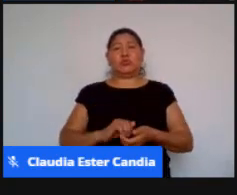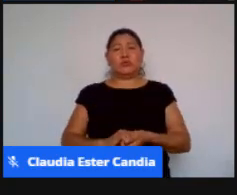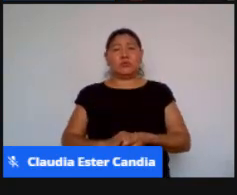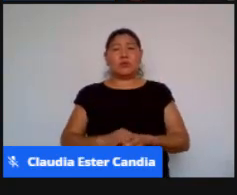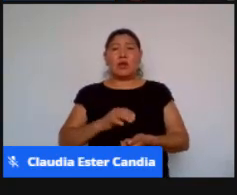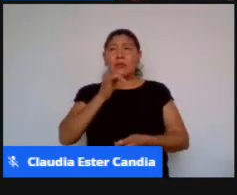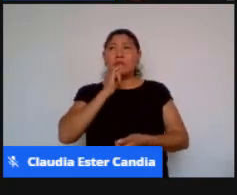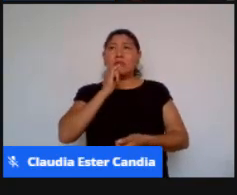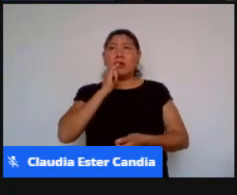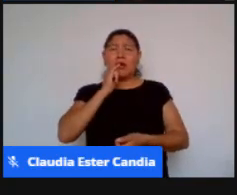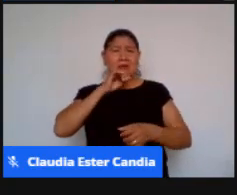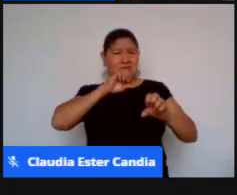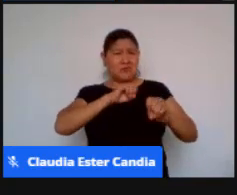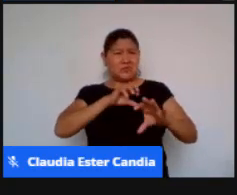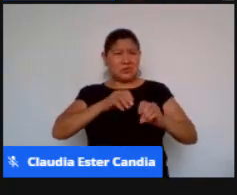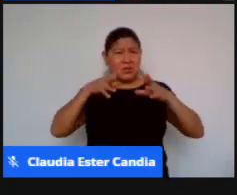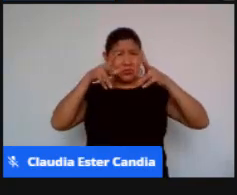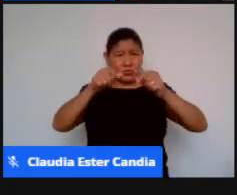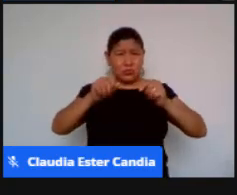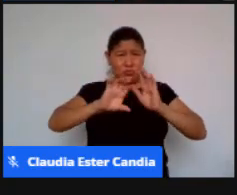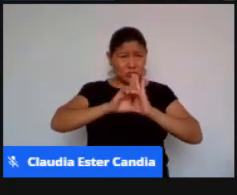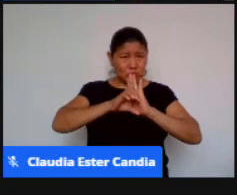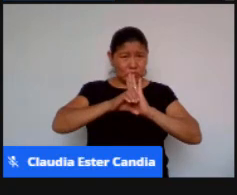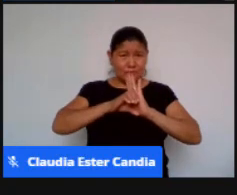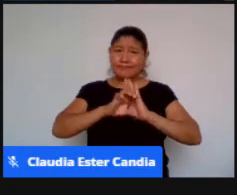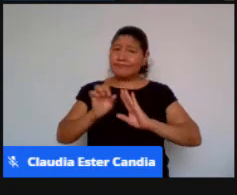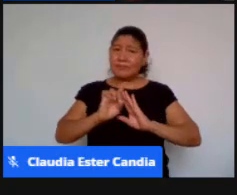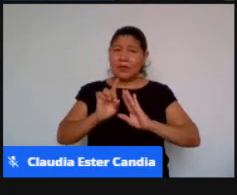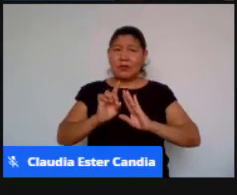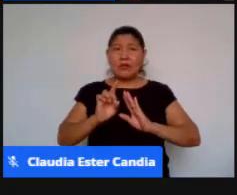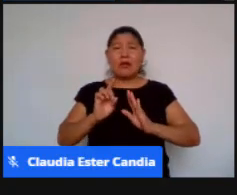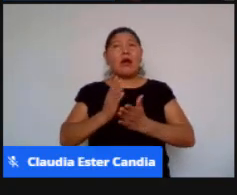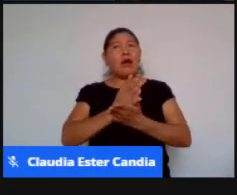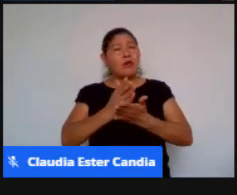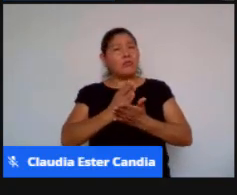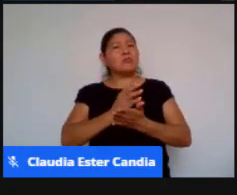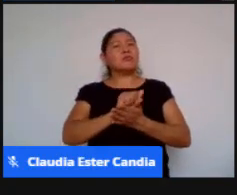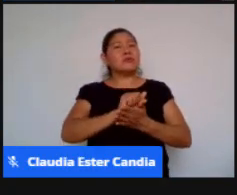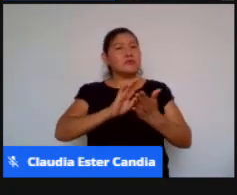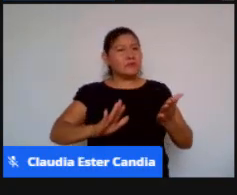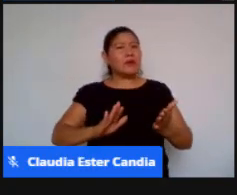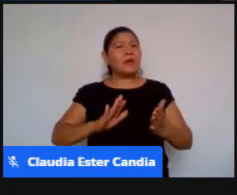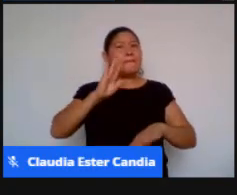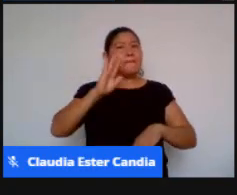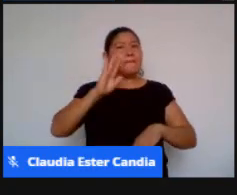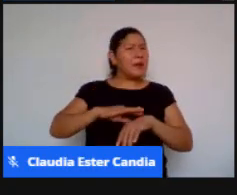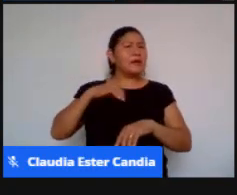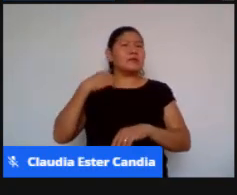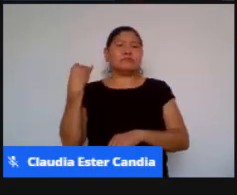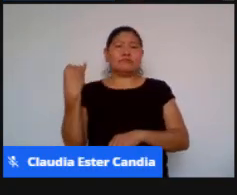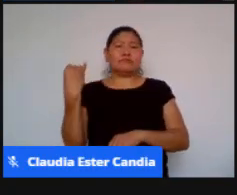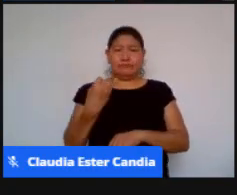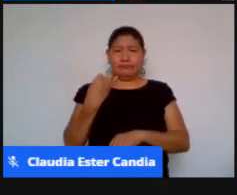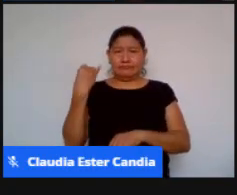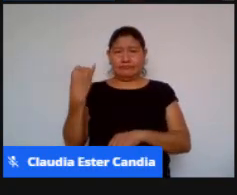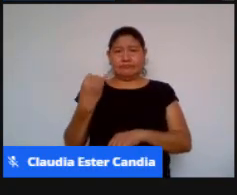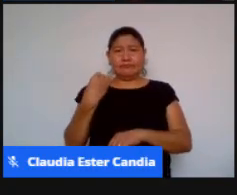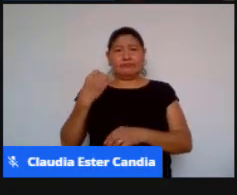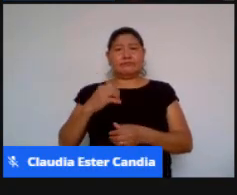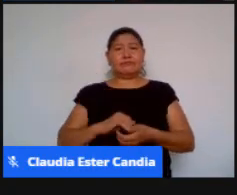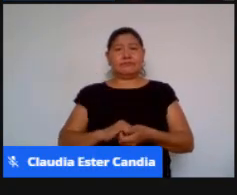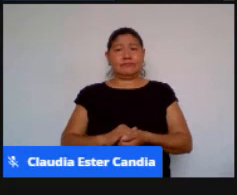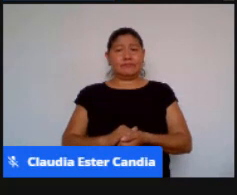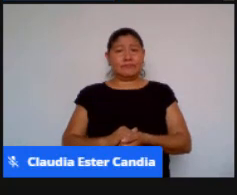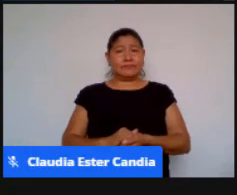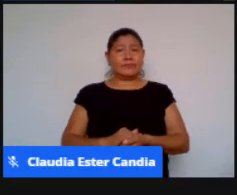dar tudo, né, gente, mas assim, de algumas coisas que a gente acha que é mais importante. Essa avaliação